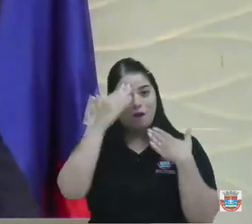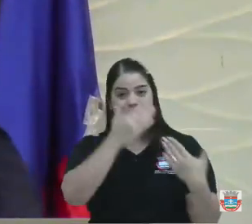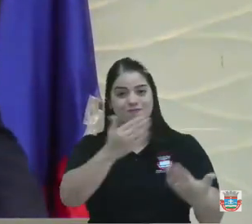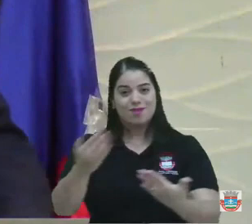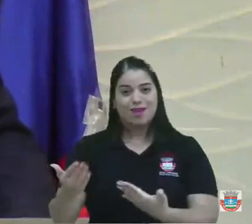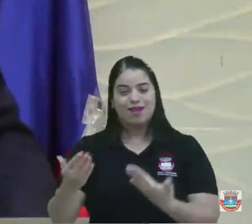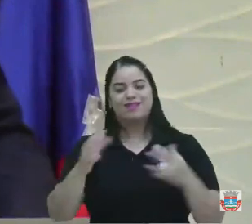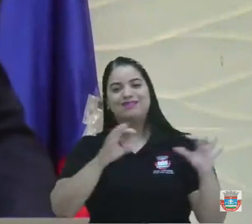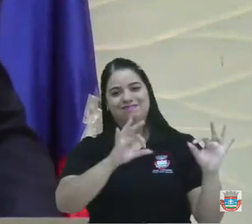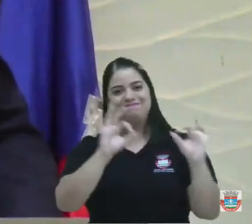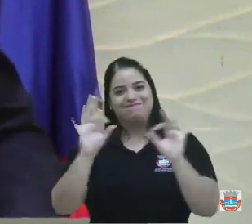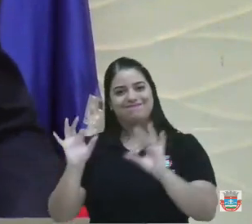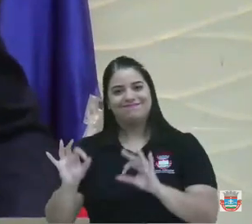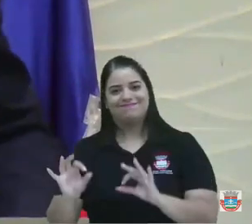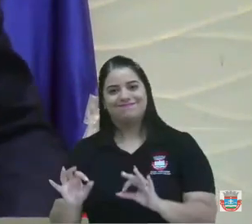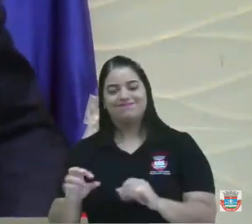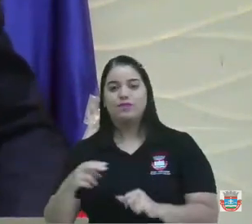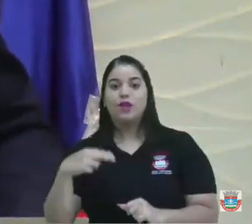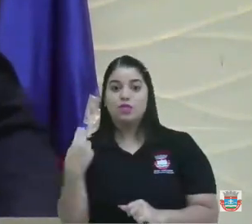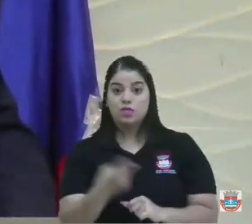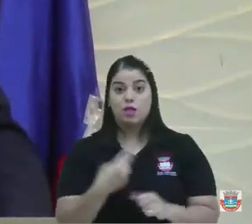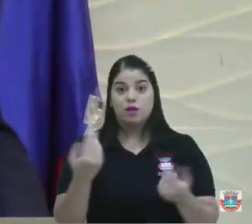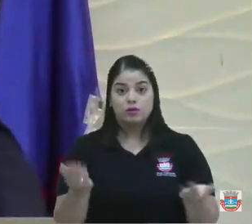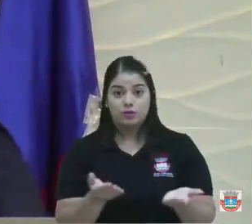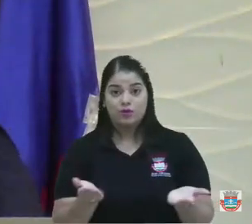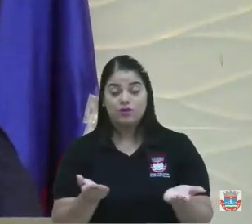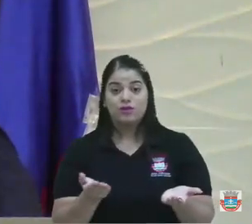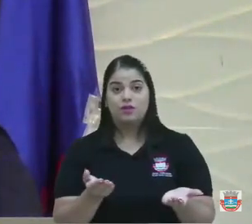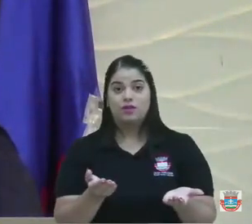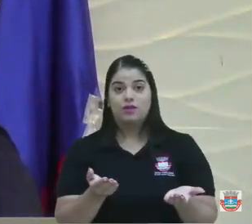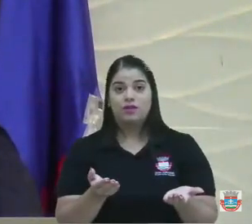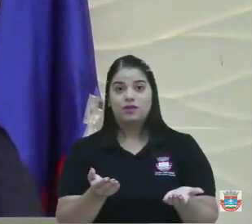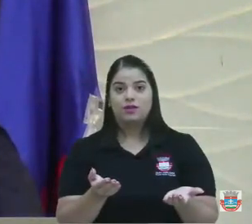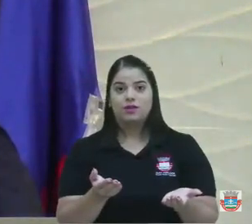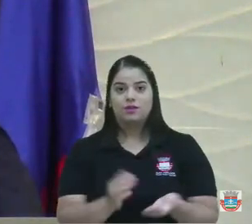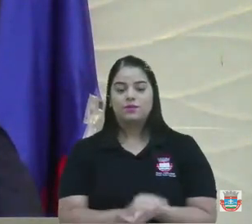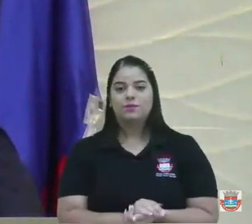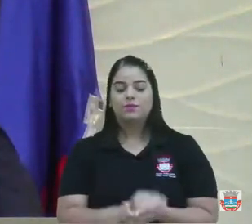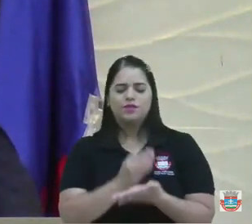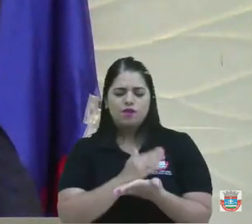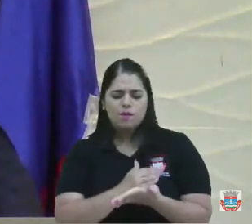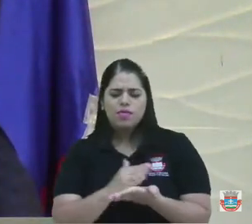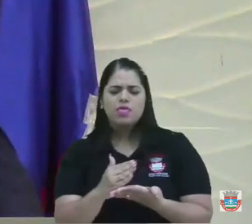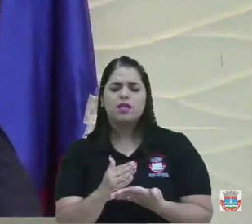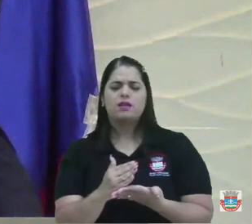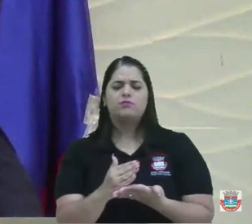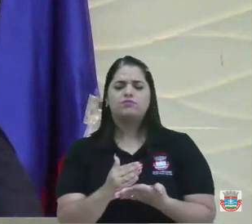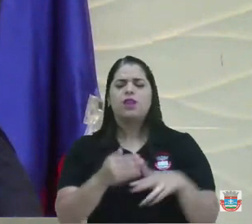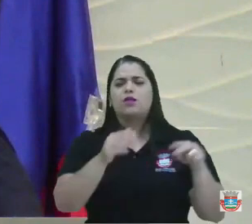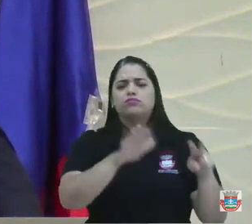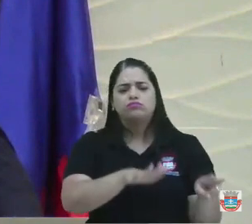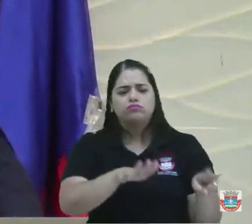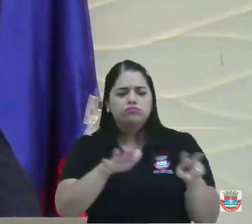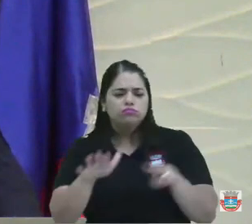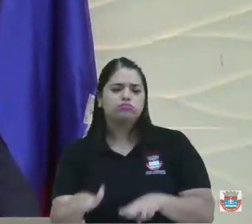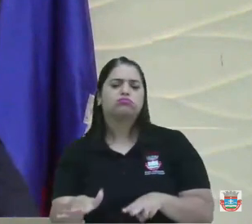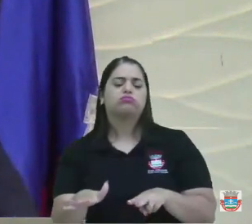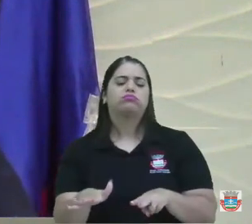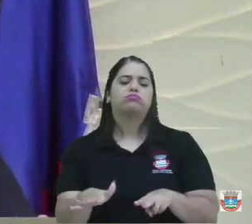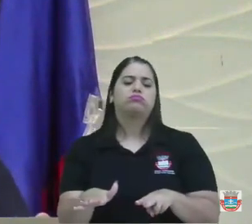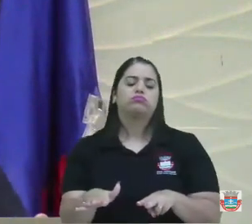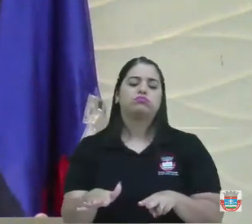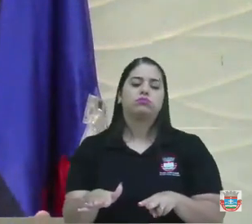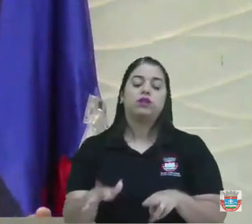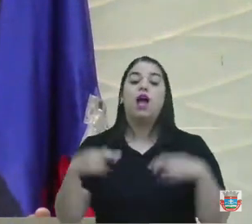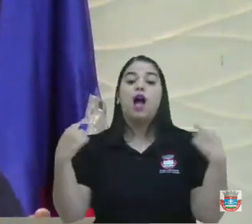audiência. Nós estamos hoje iniciando nossa sessão plenária, a